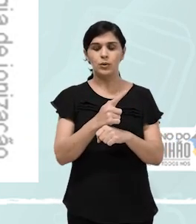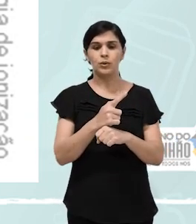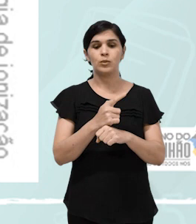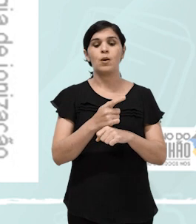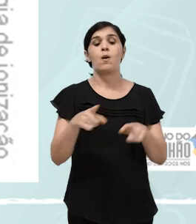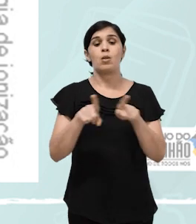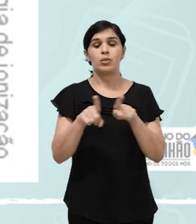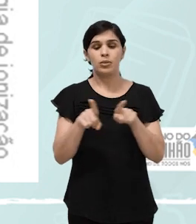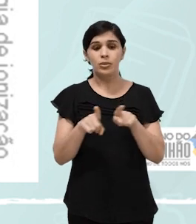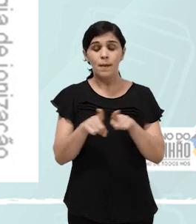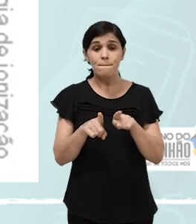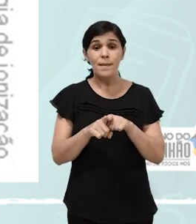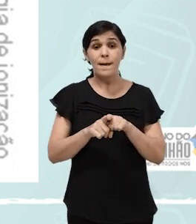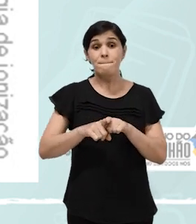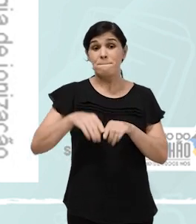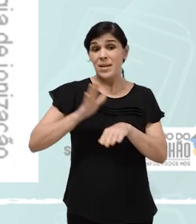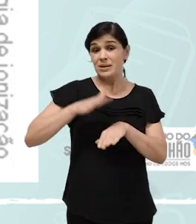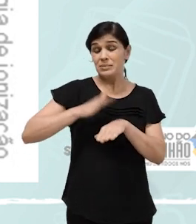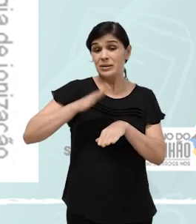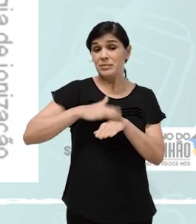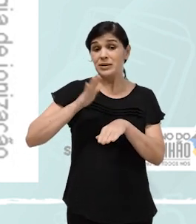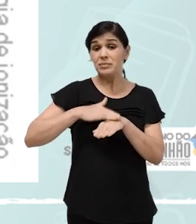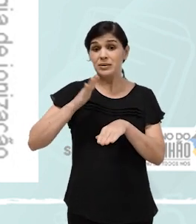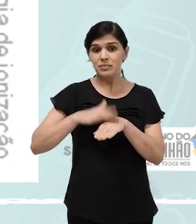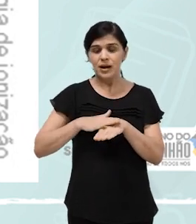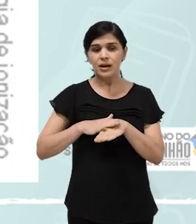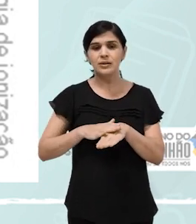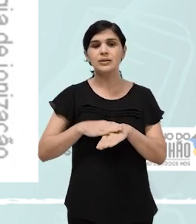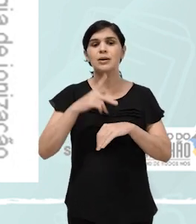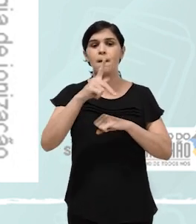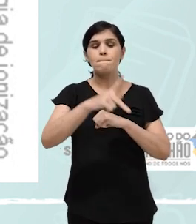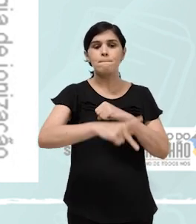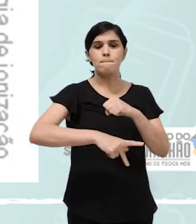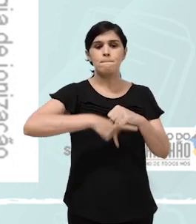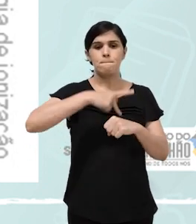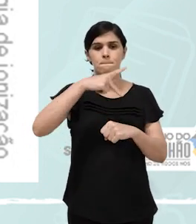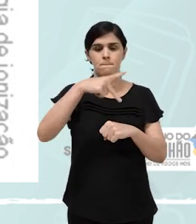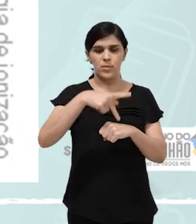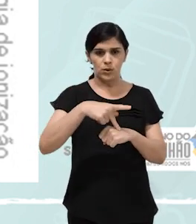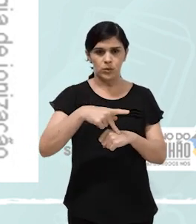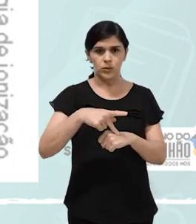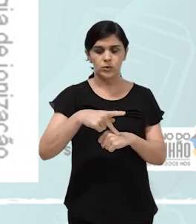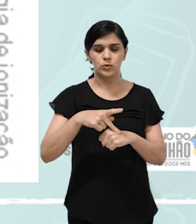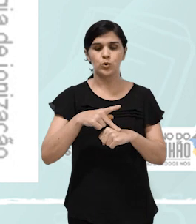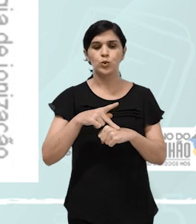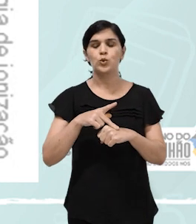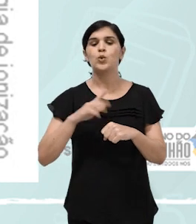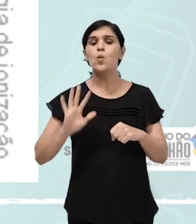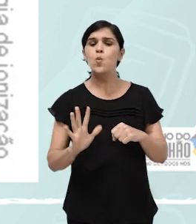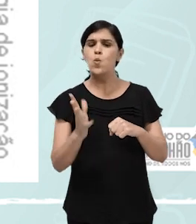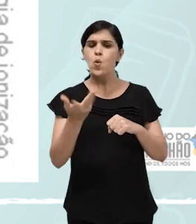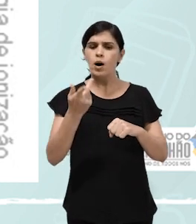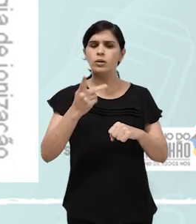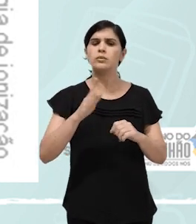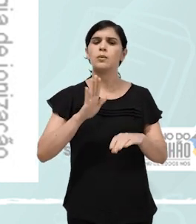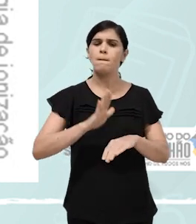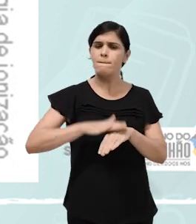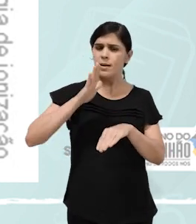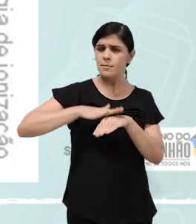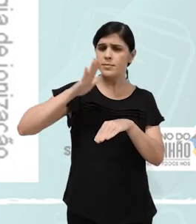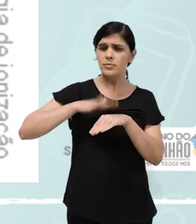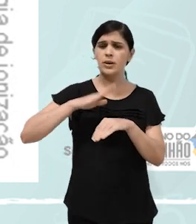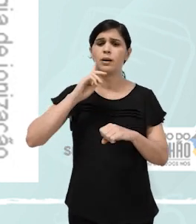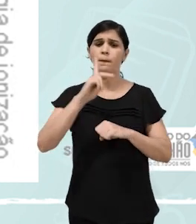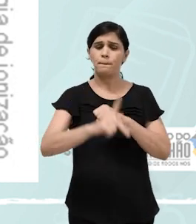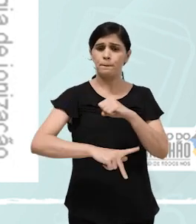aí, quanto mais prótons, mais difícil será a retirada desse elétron. Por quê? Porque vou ter mais cargas